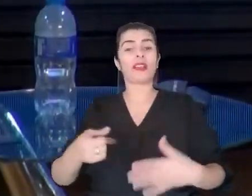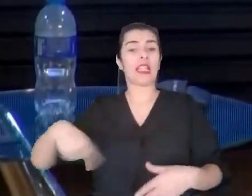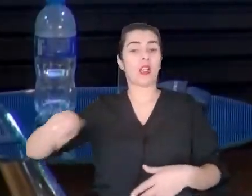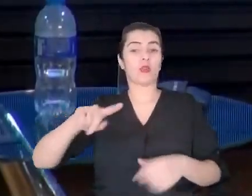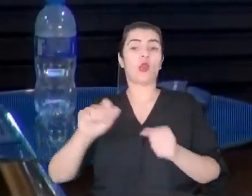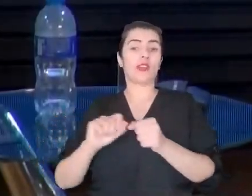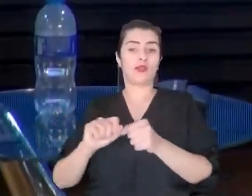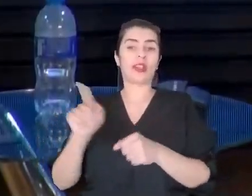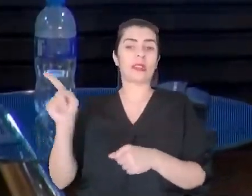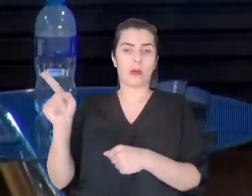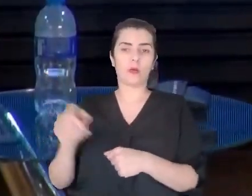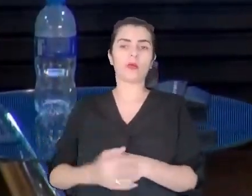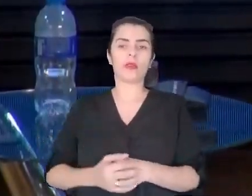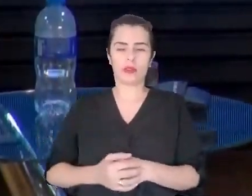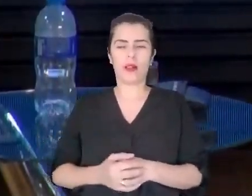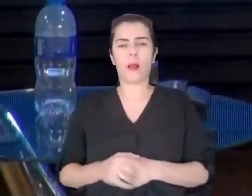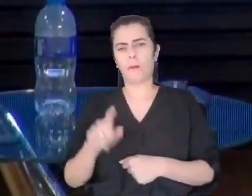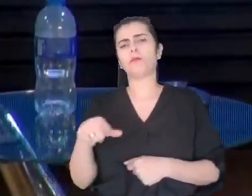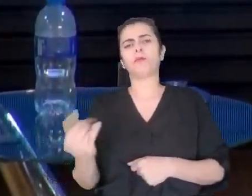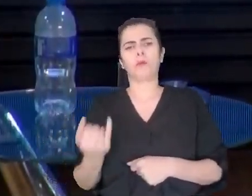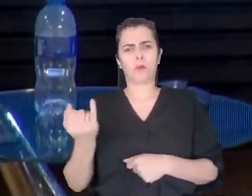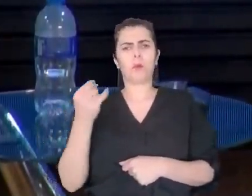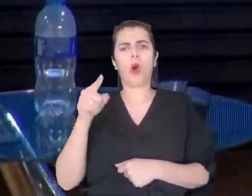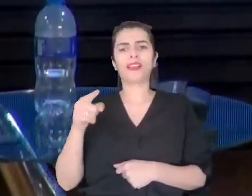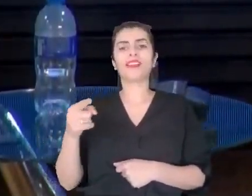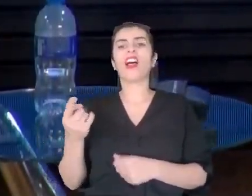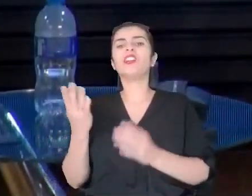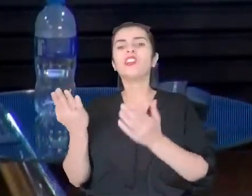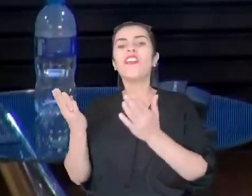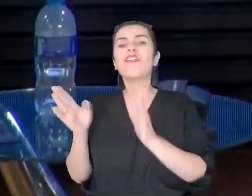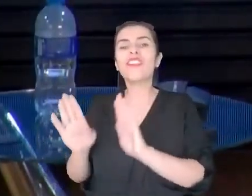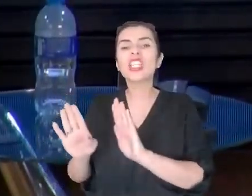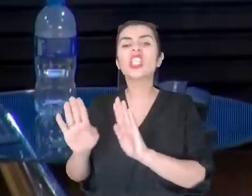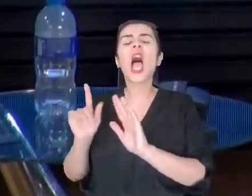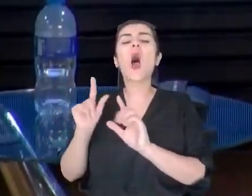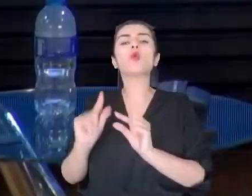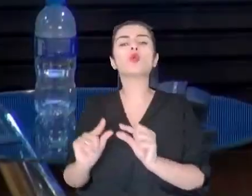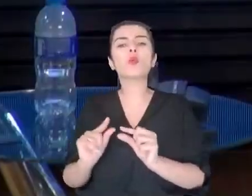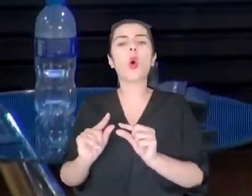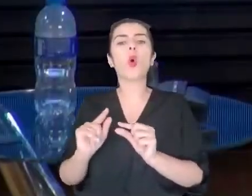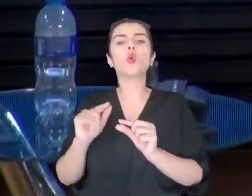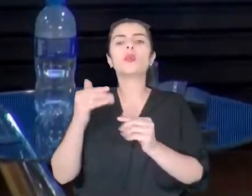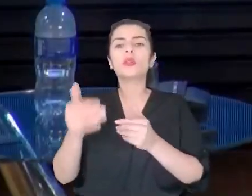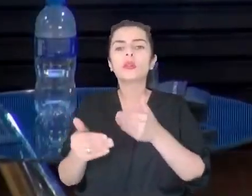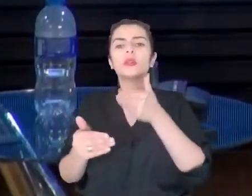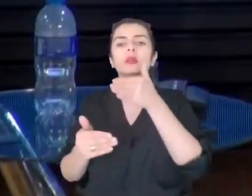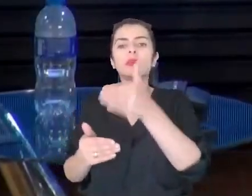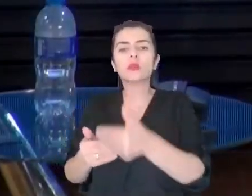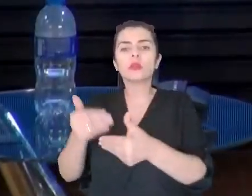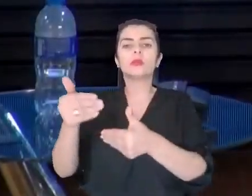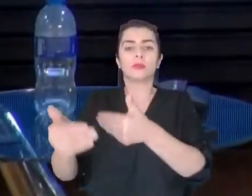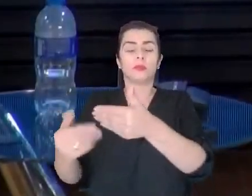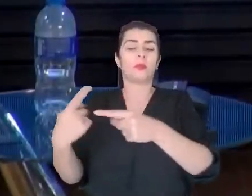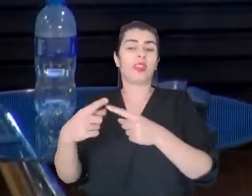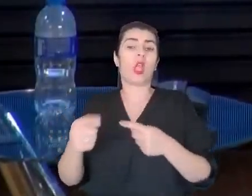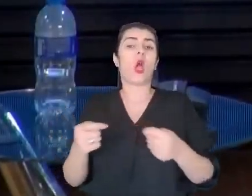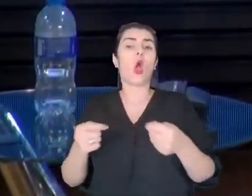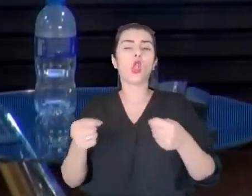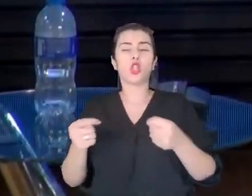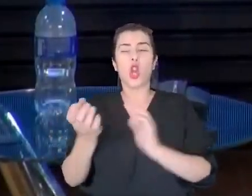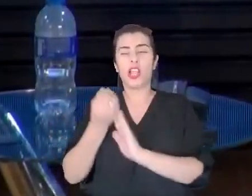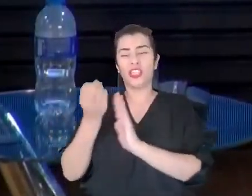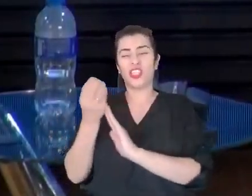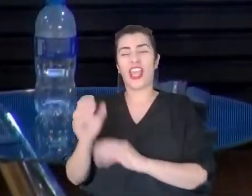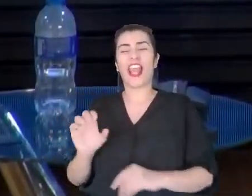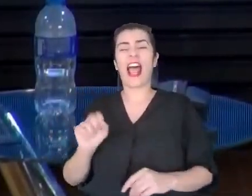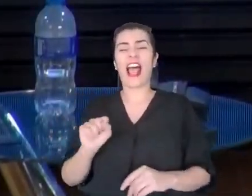praticando. É muito importante esse fechamento progressivo, porque o controle de geração de sedimentos ele se